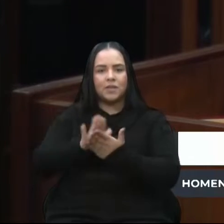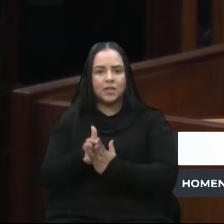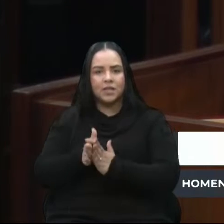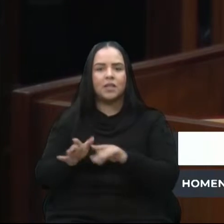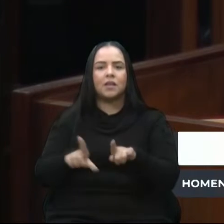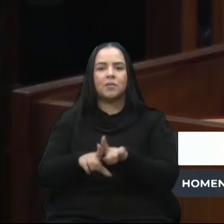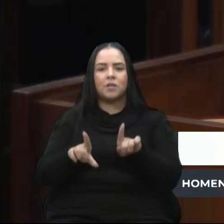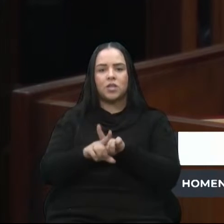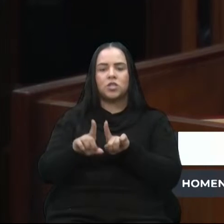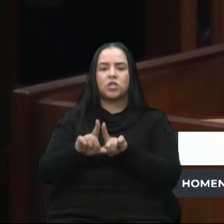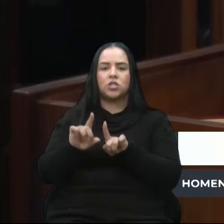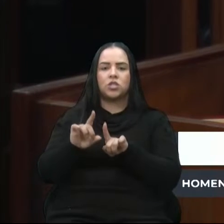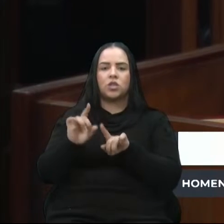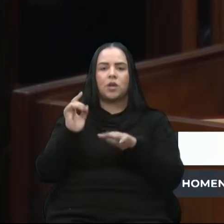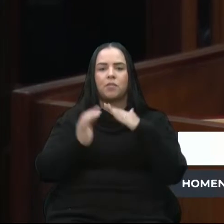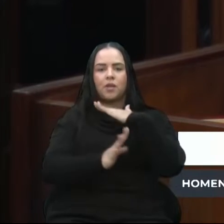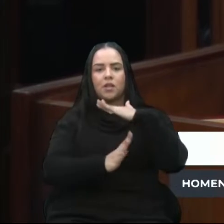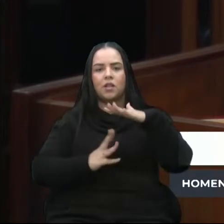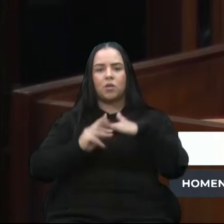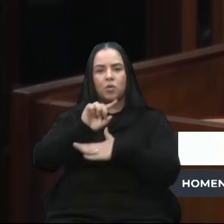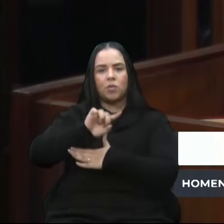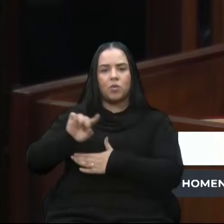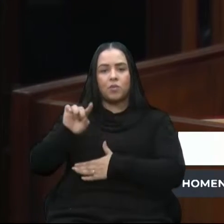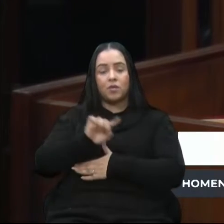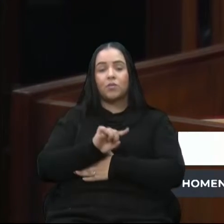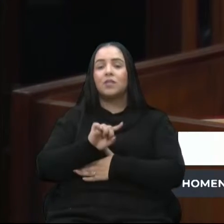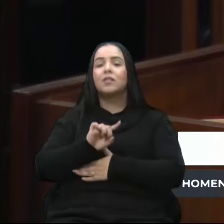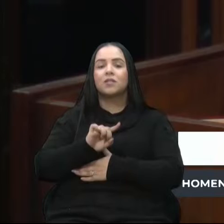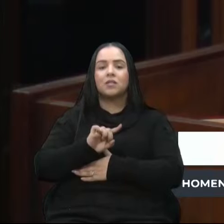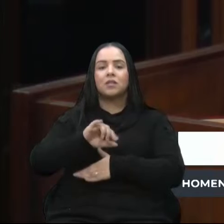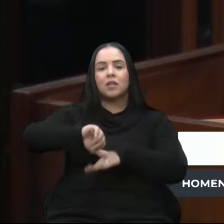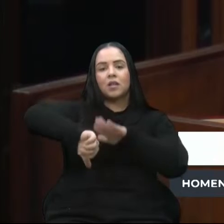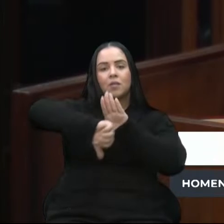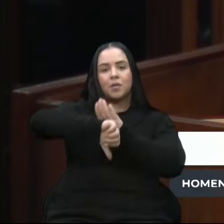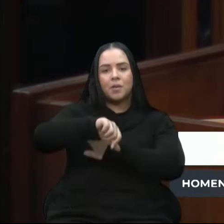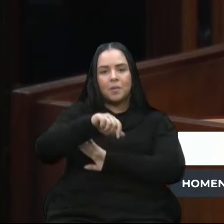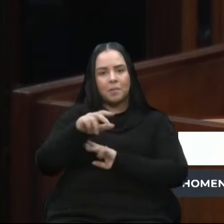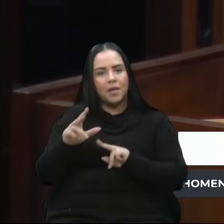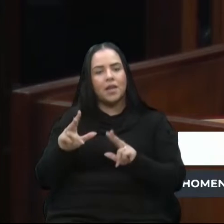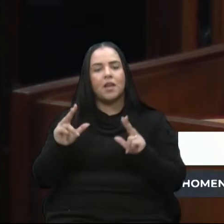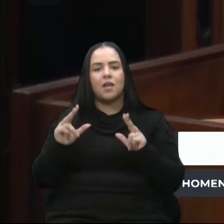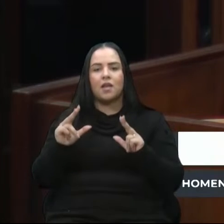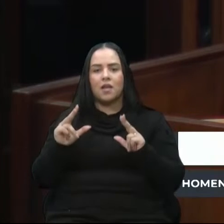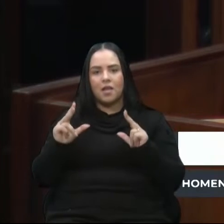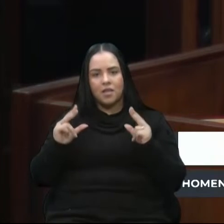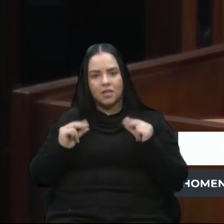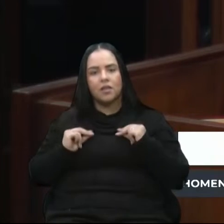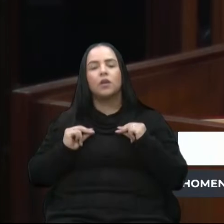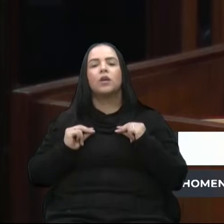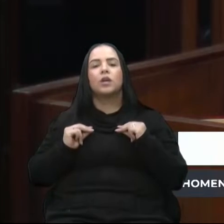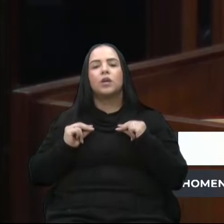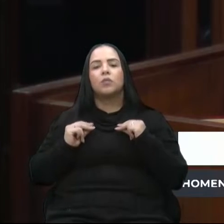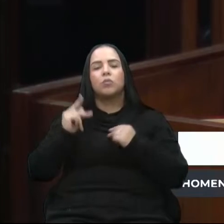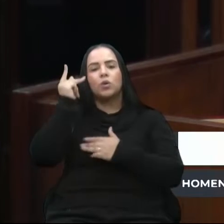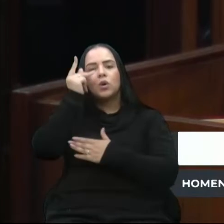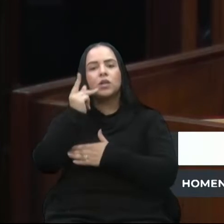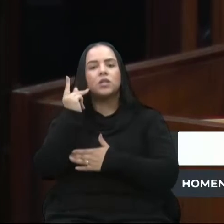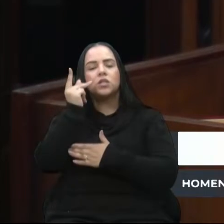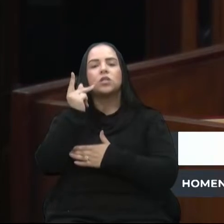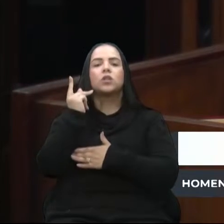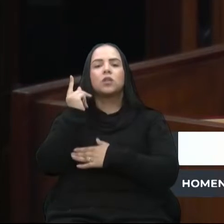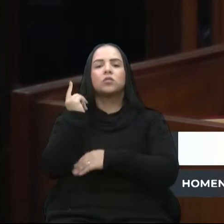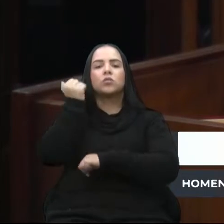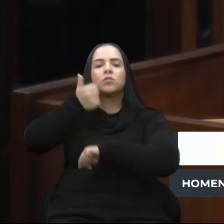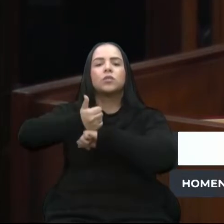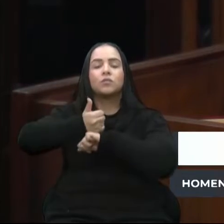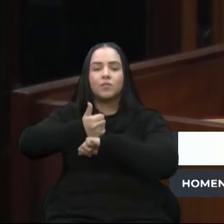foram proibidas. E este crime merece políticas compensatórias. Então, as políticas compensatórias